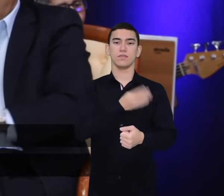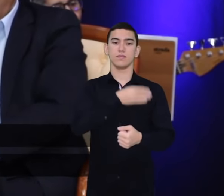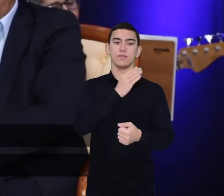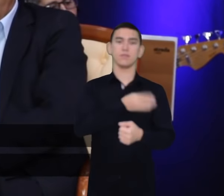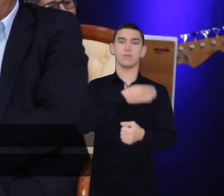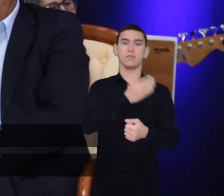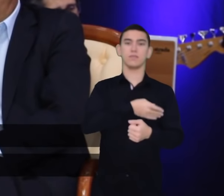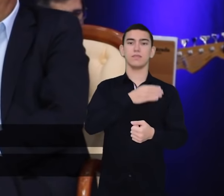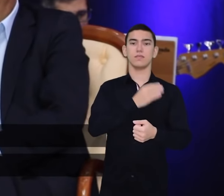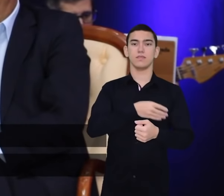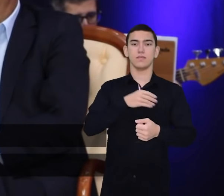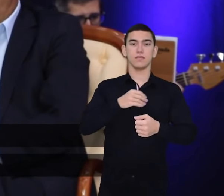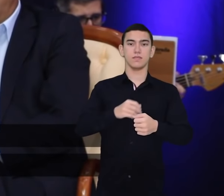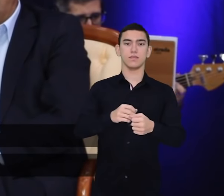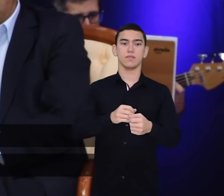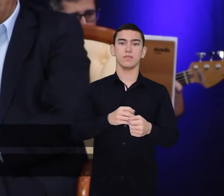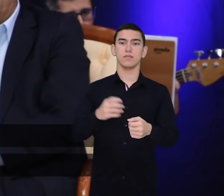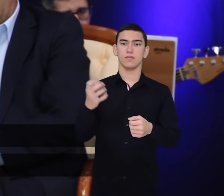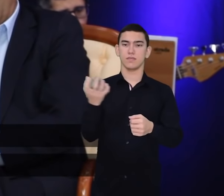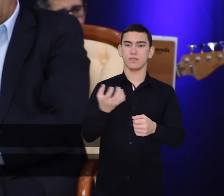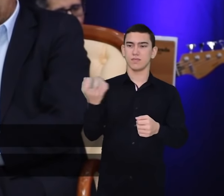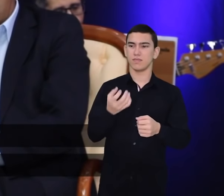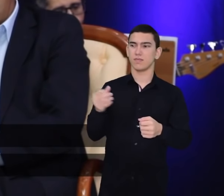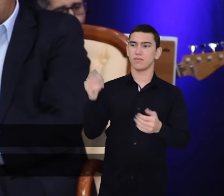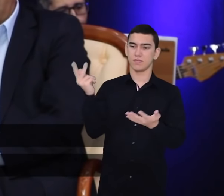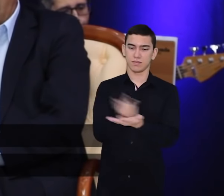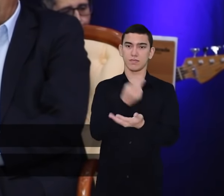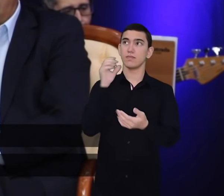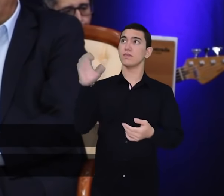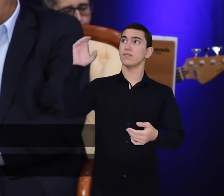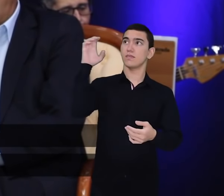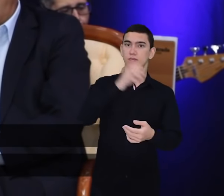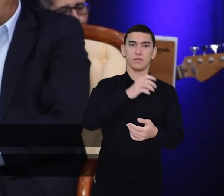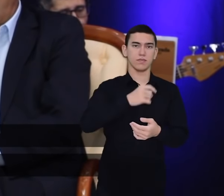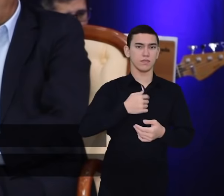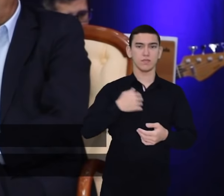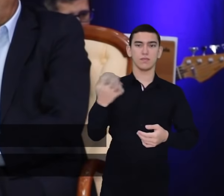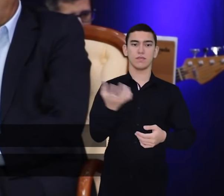buscar. Meu coração está com pressa.